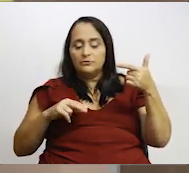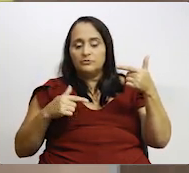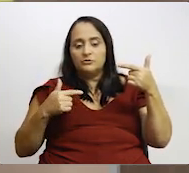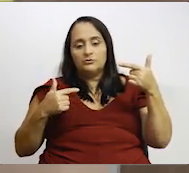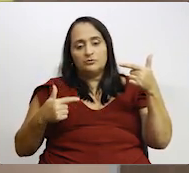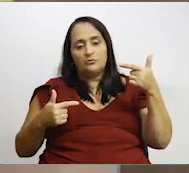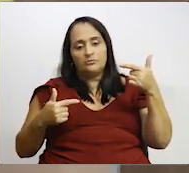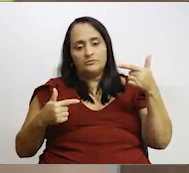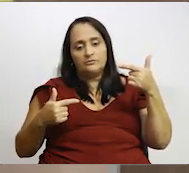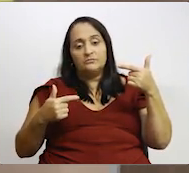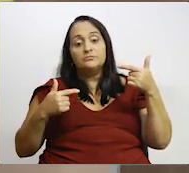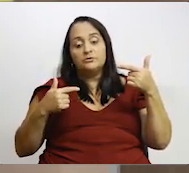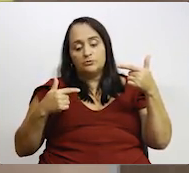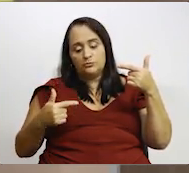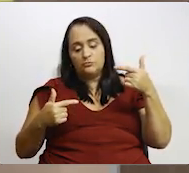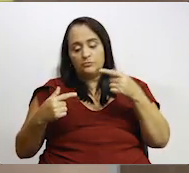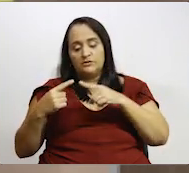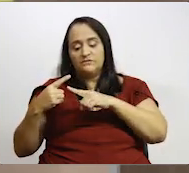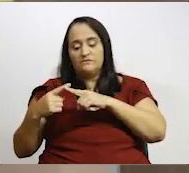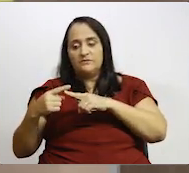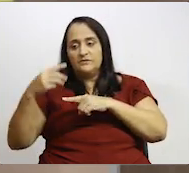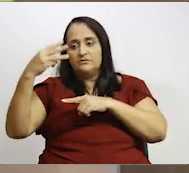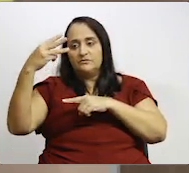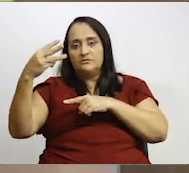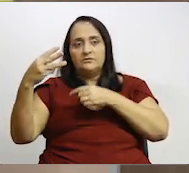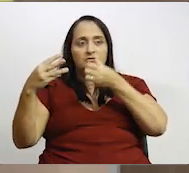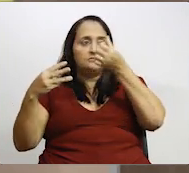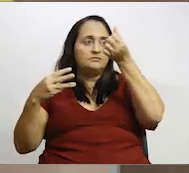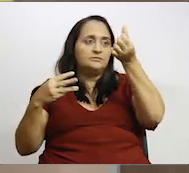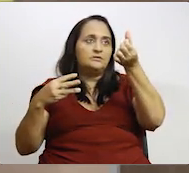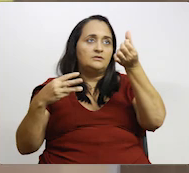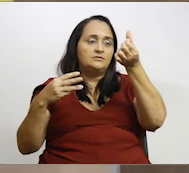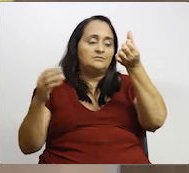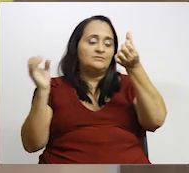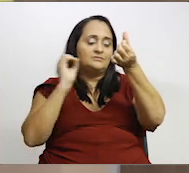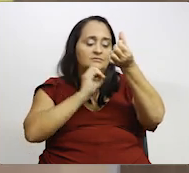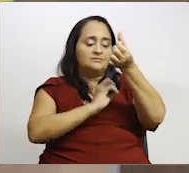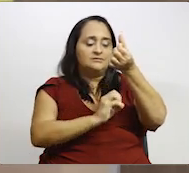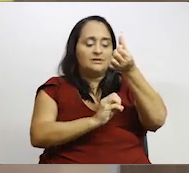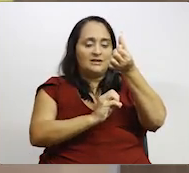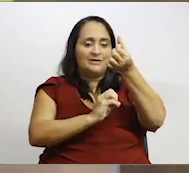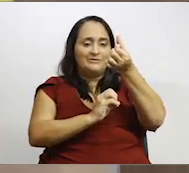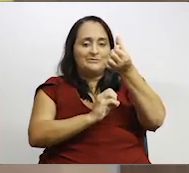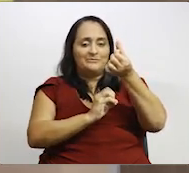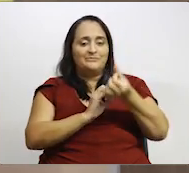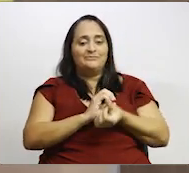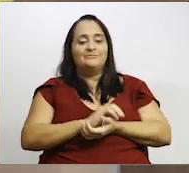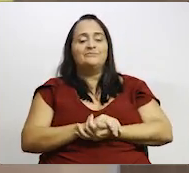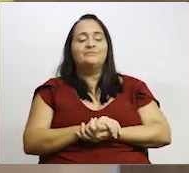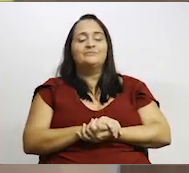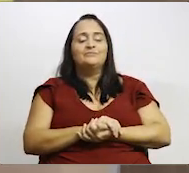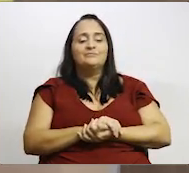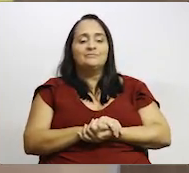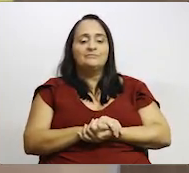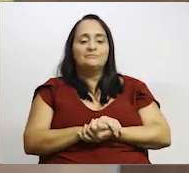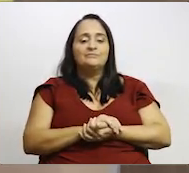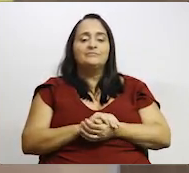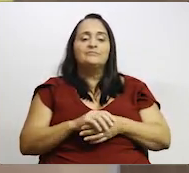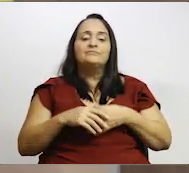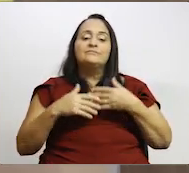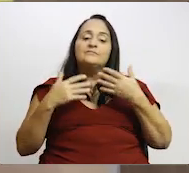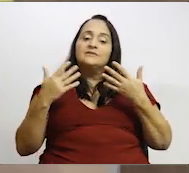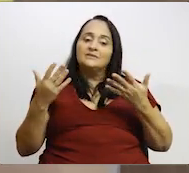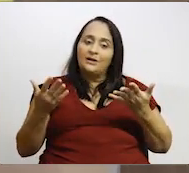Por quê? Porque quando eu faço 2 vezes 3, dá 6. Sobrou alguma coisa? Não, não teve resto. Então, eu